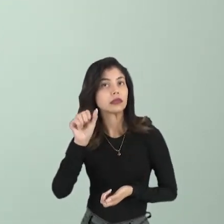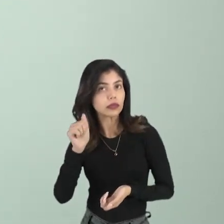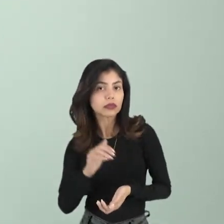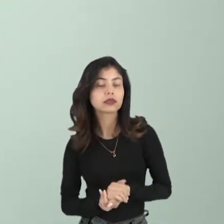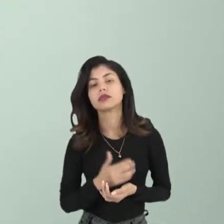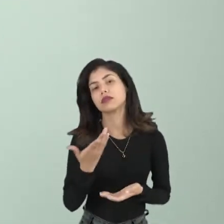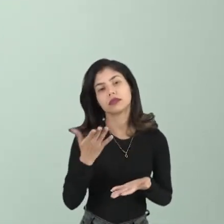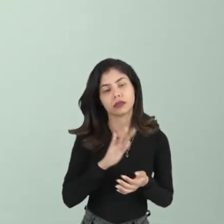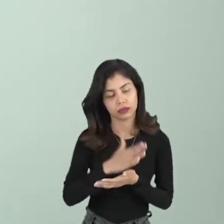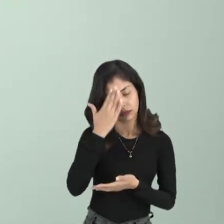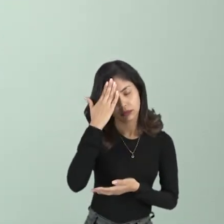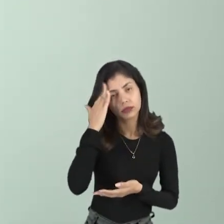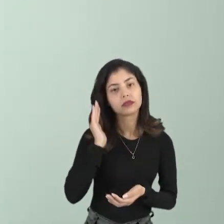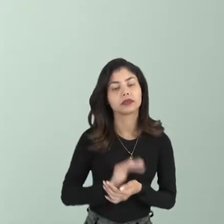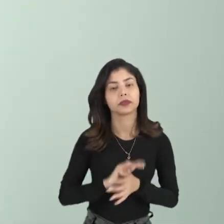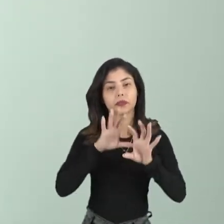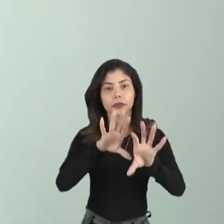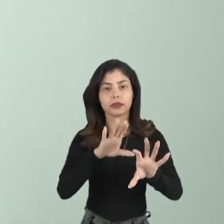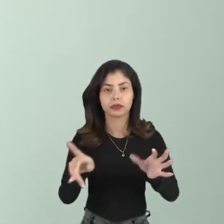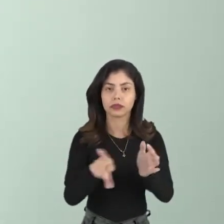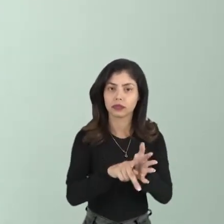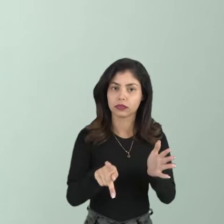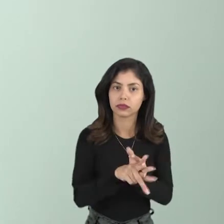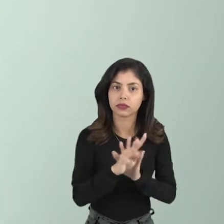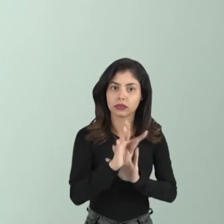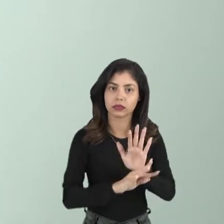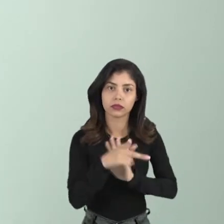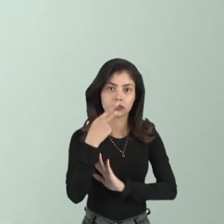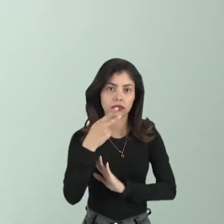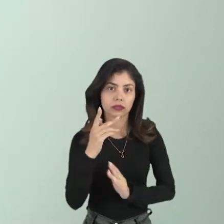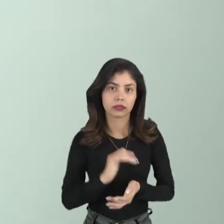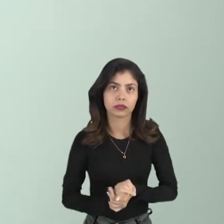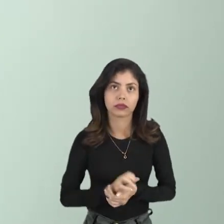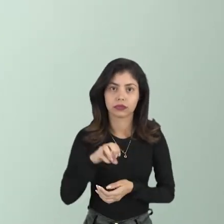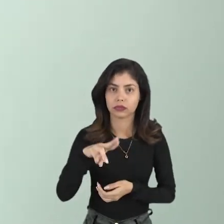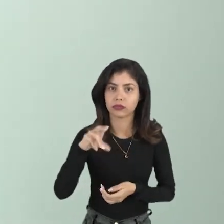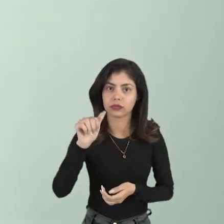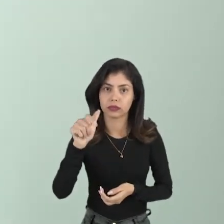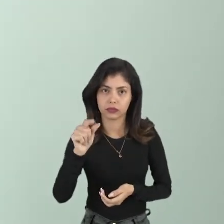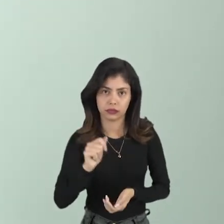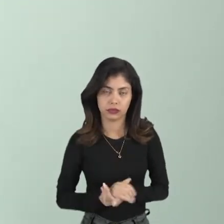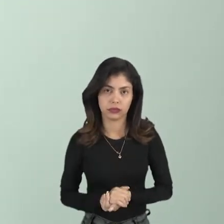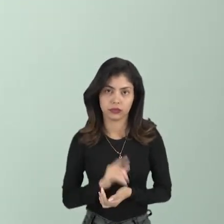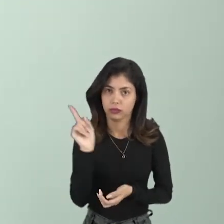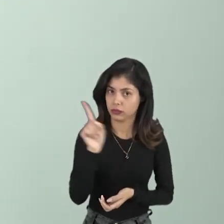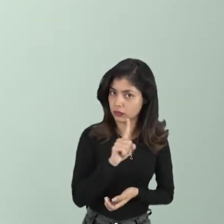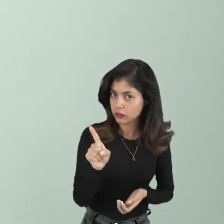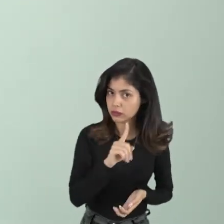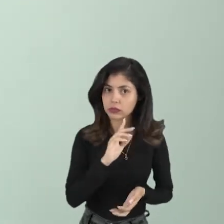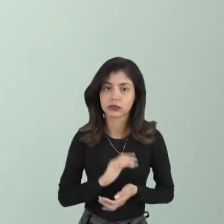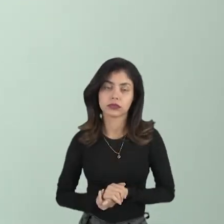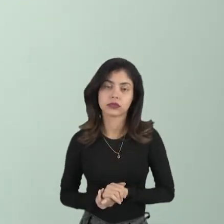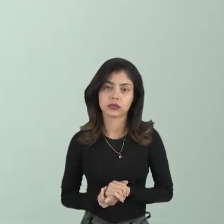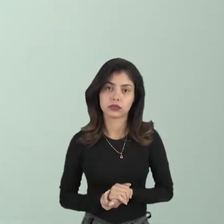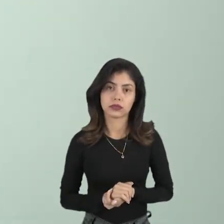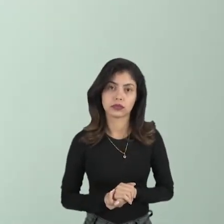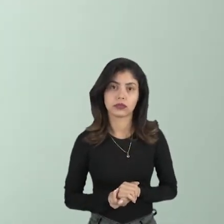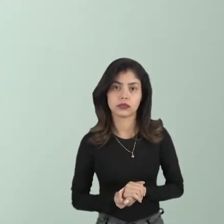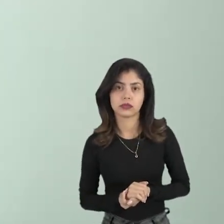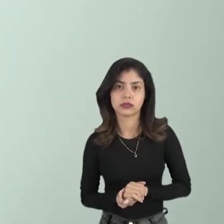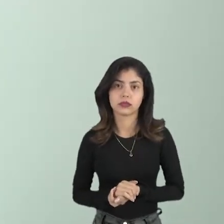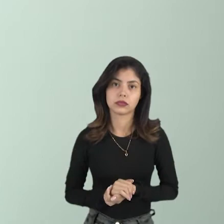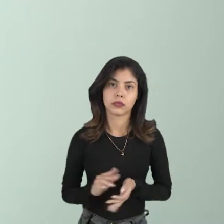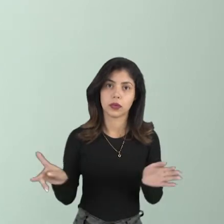casual, entenderam? A esse tipo de... Nós estamos falando de moda, tá? Não estamos falando